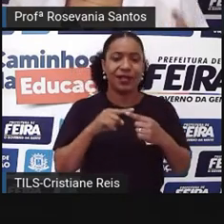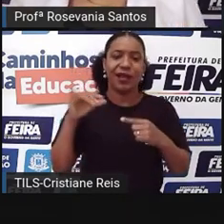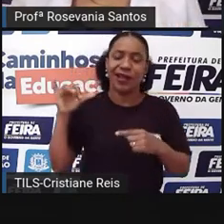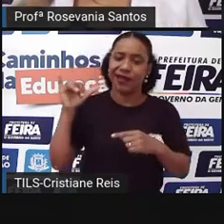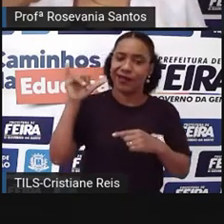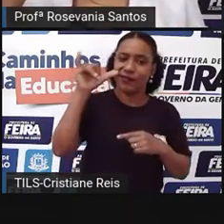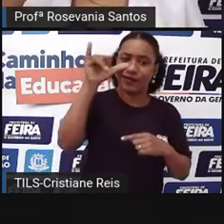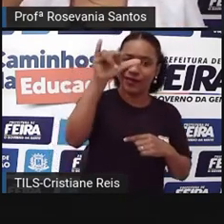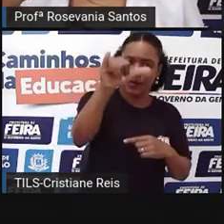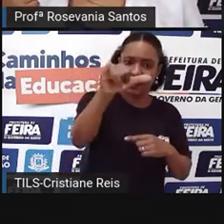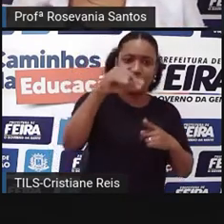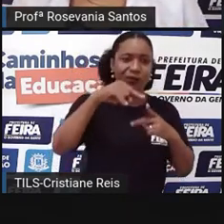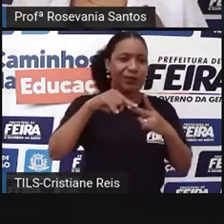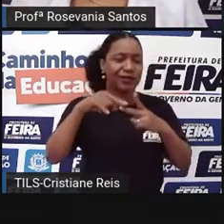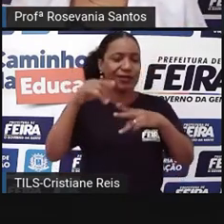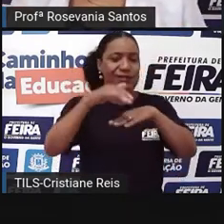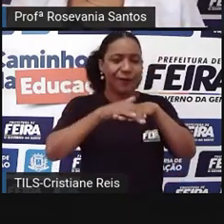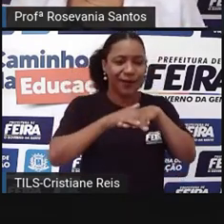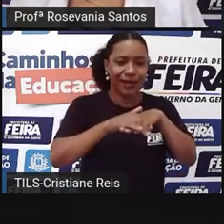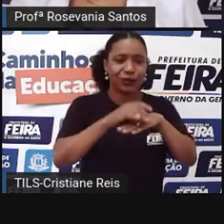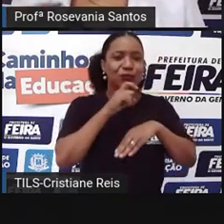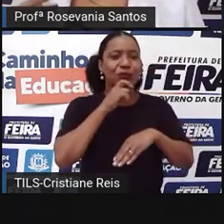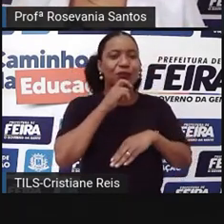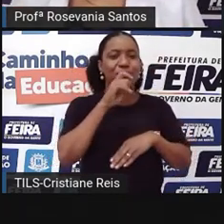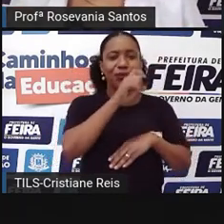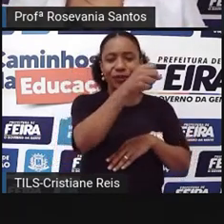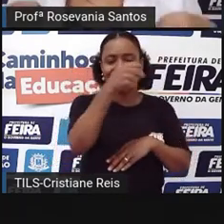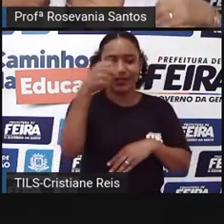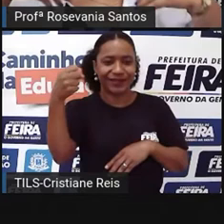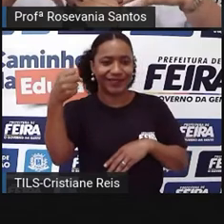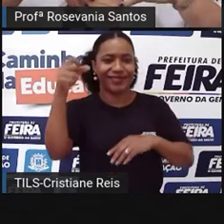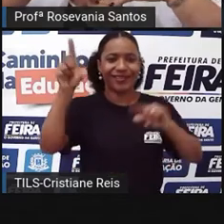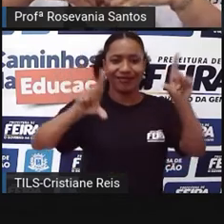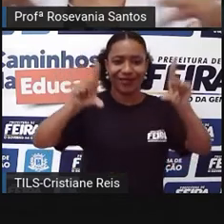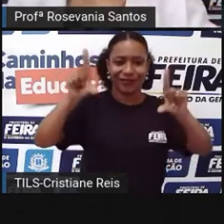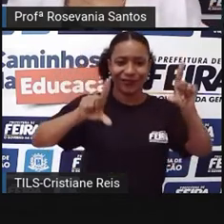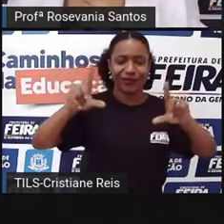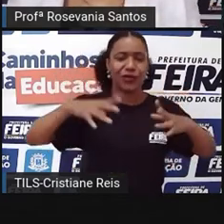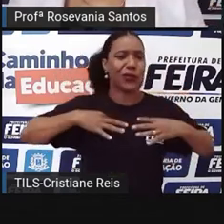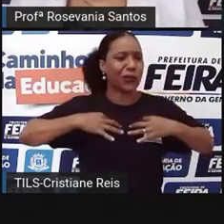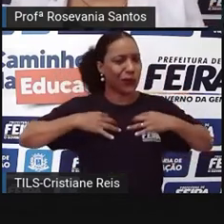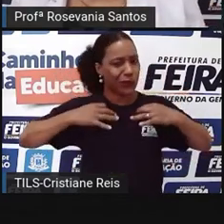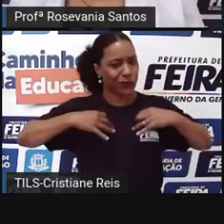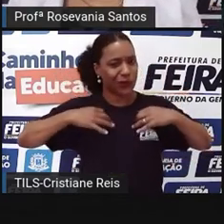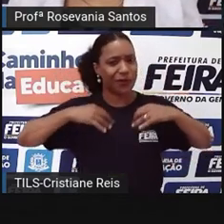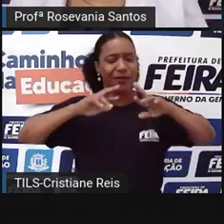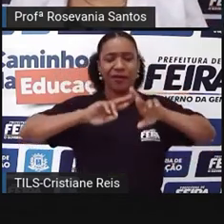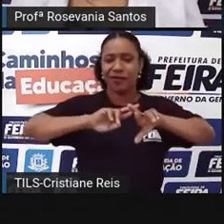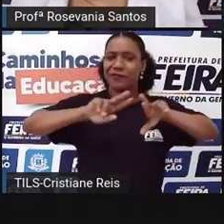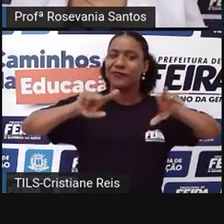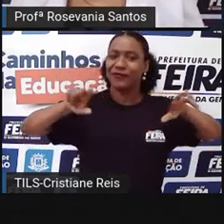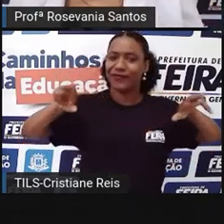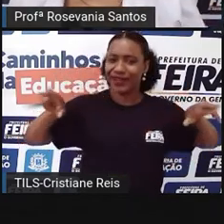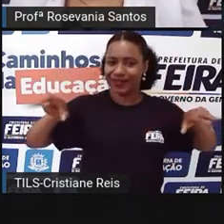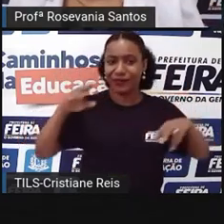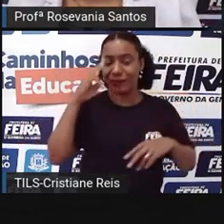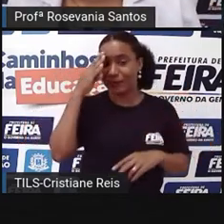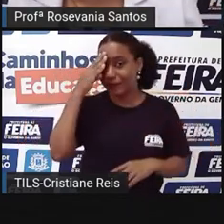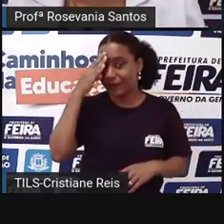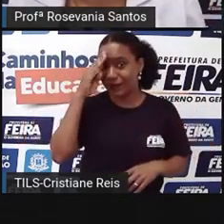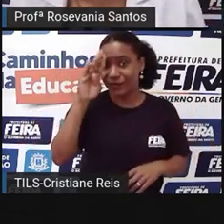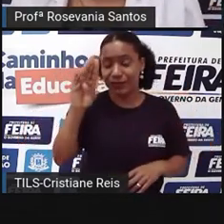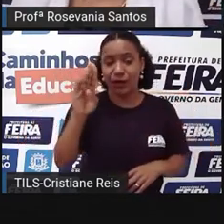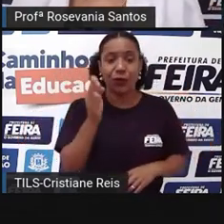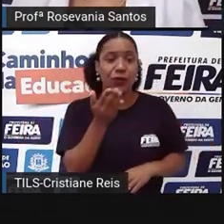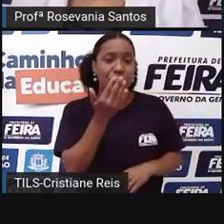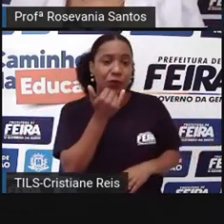aviões, sapatos, né, geladeiras, TVs, roupas, entre vários outros produtos, principalmente também da indústria